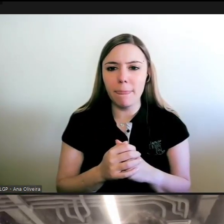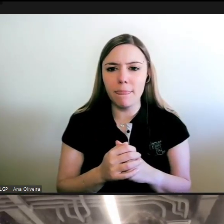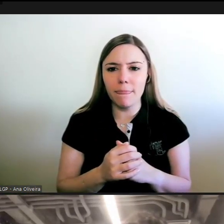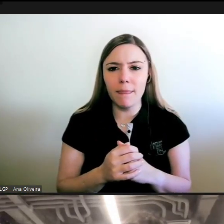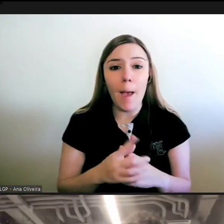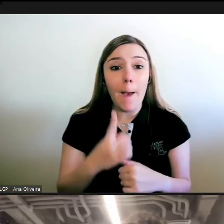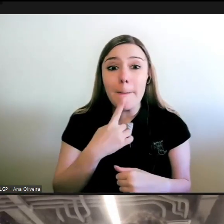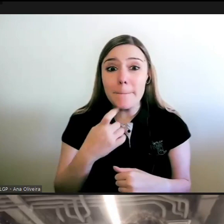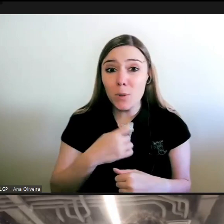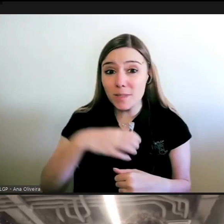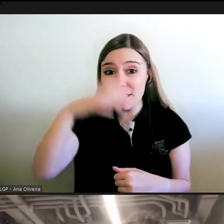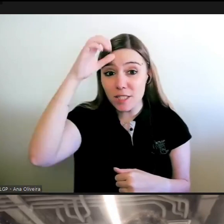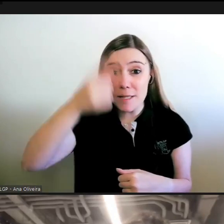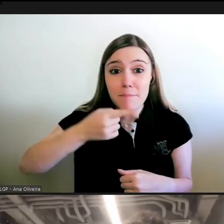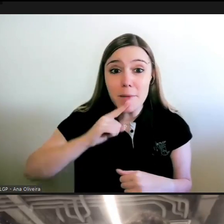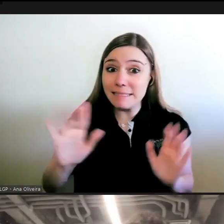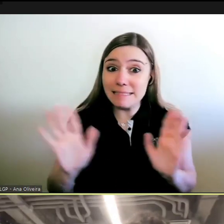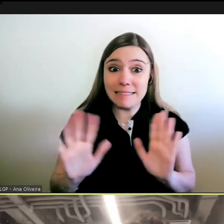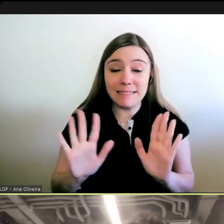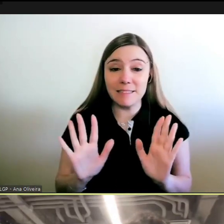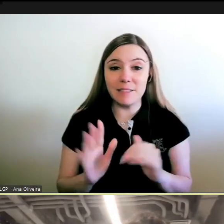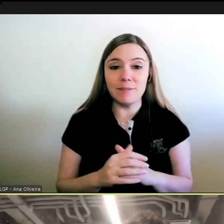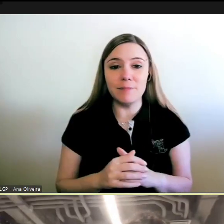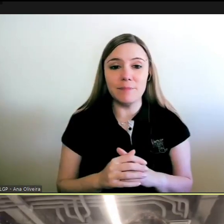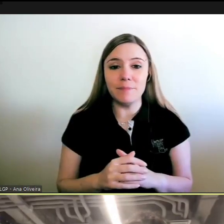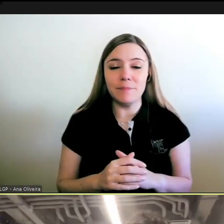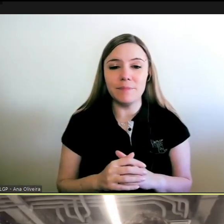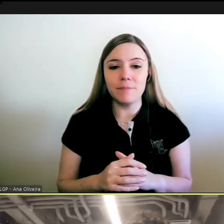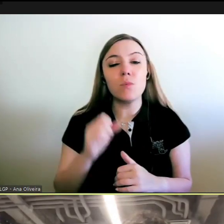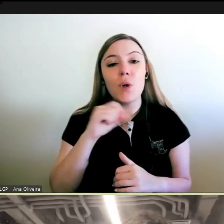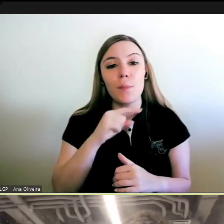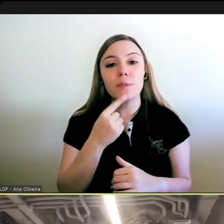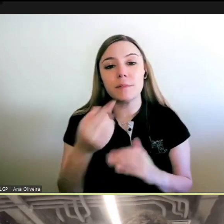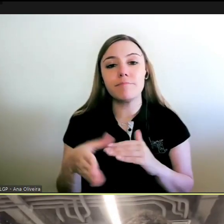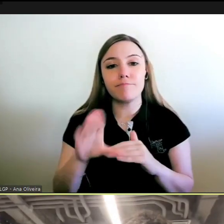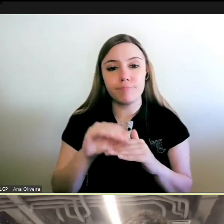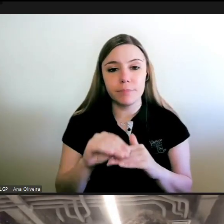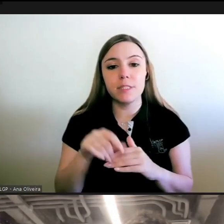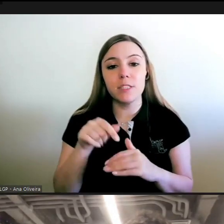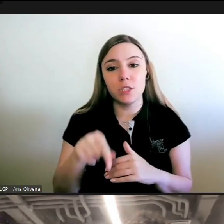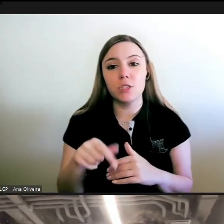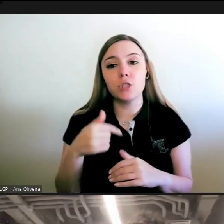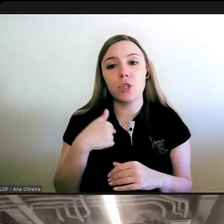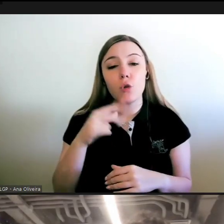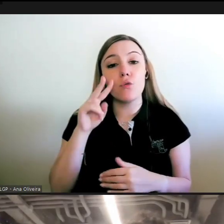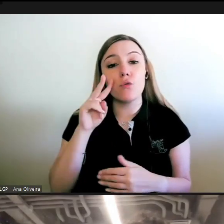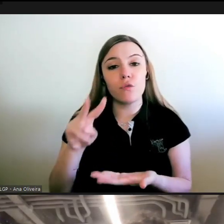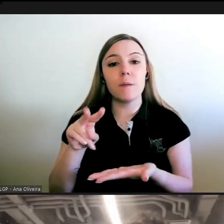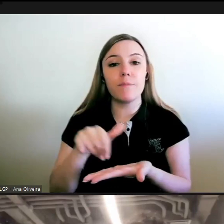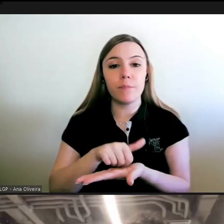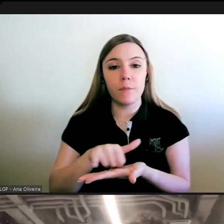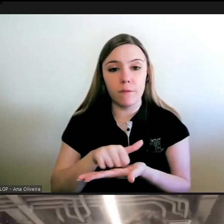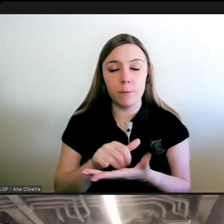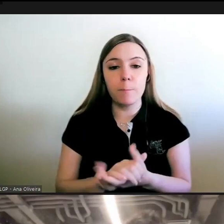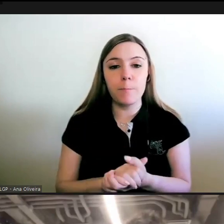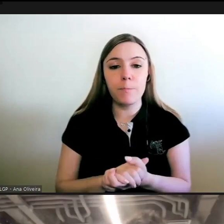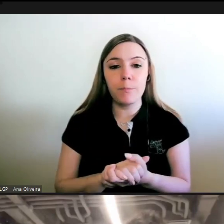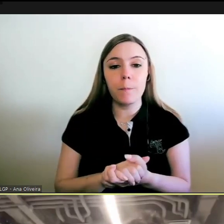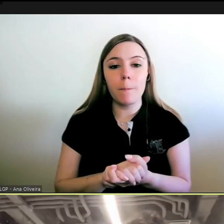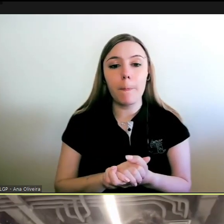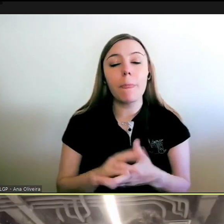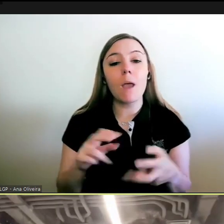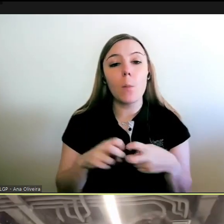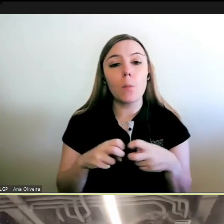inteligência artificial que eu não tenho. Não, mas olha, posso acrescentar-lhe isto que eu vi em Nova Iorque, que é correto. O maior problema